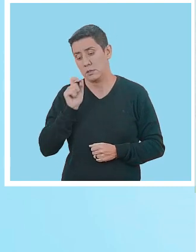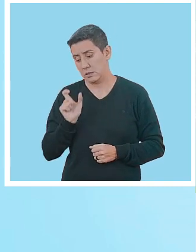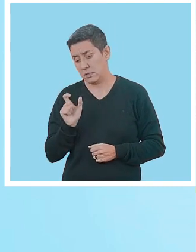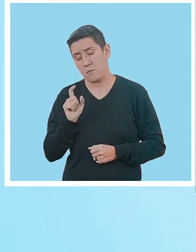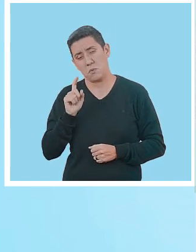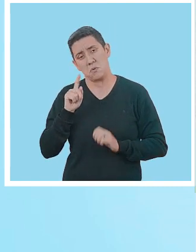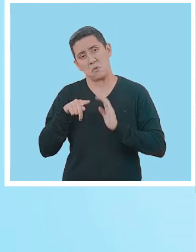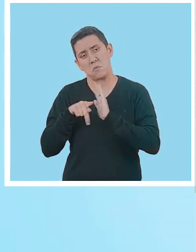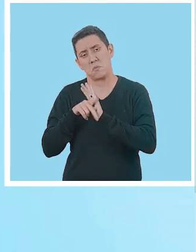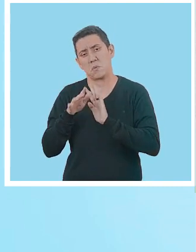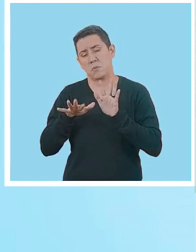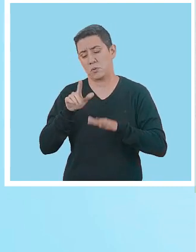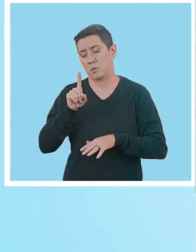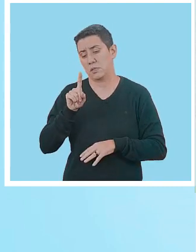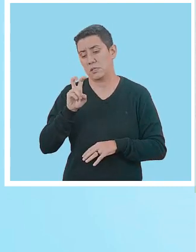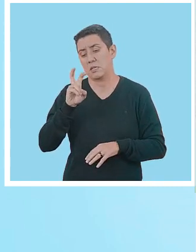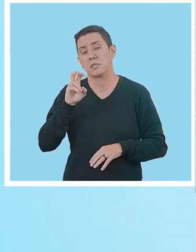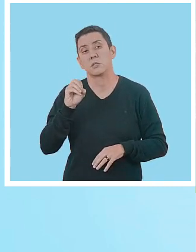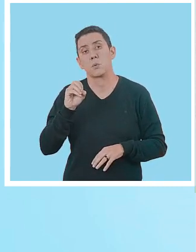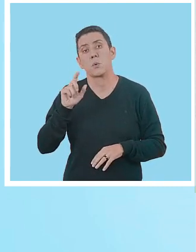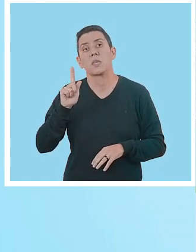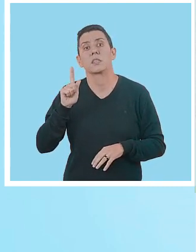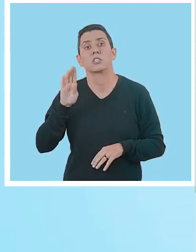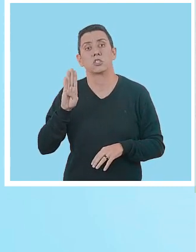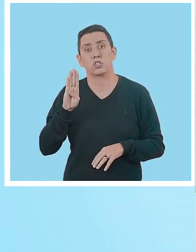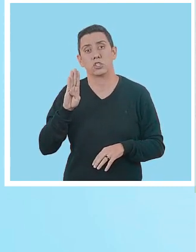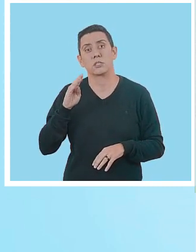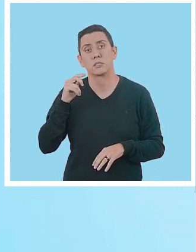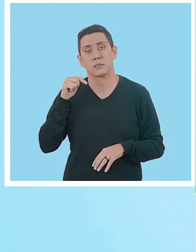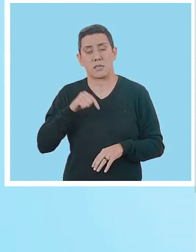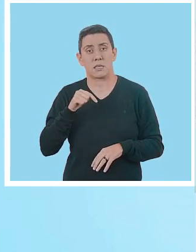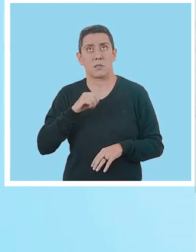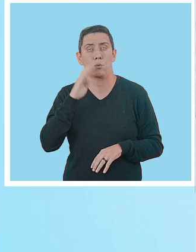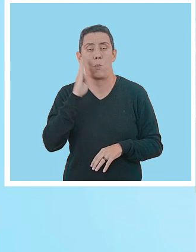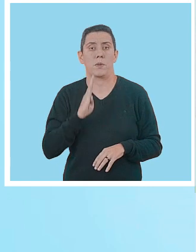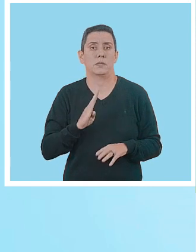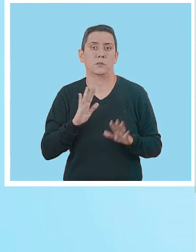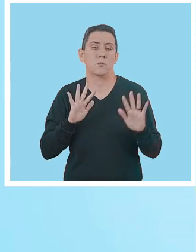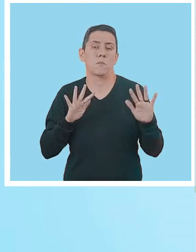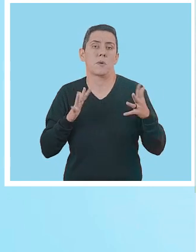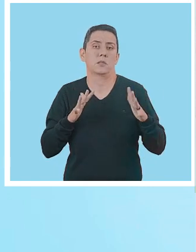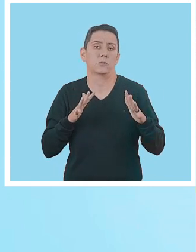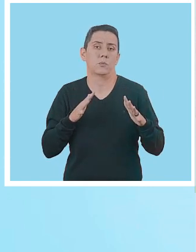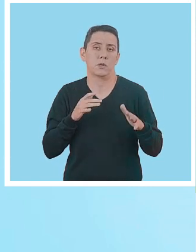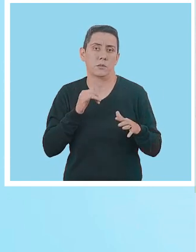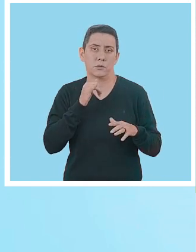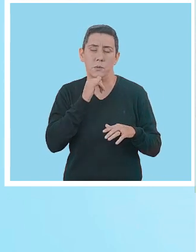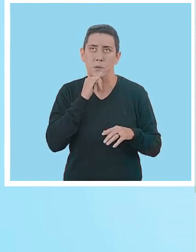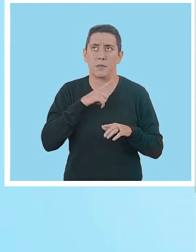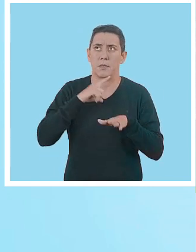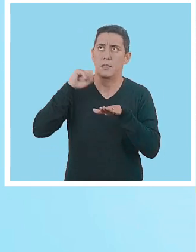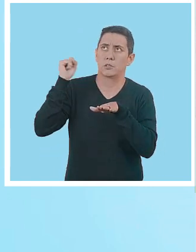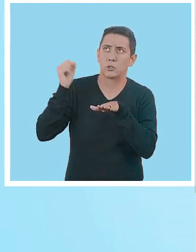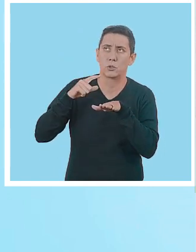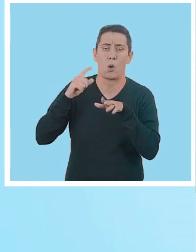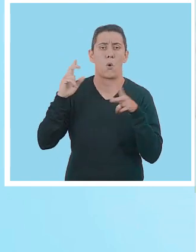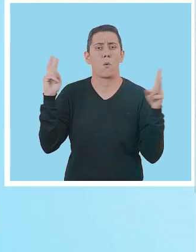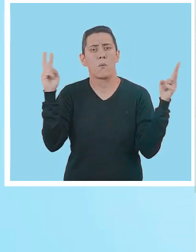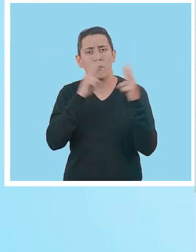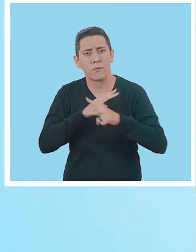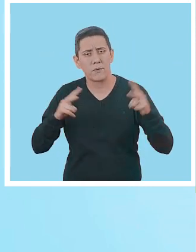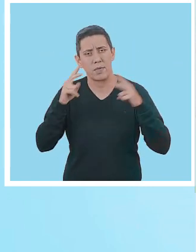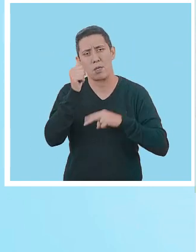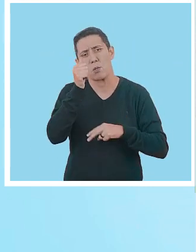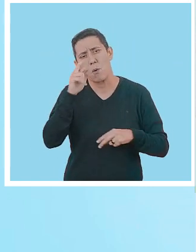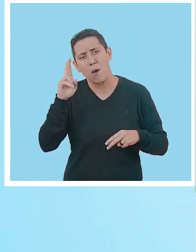a capacidade instalada do Brasil inteiro né então juntando todas as hidrelétricas térmicas e eólicas e solares a Ferrari